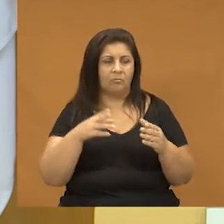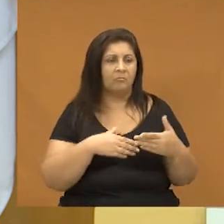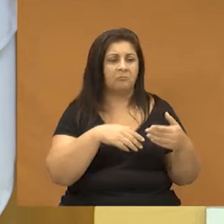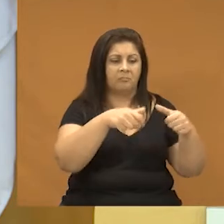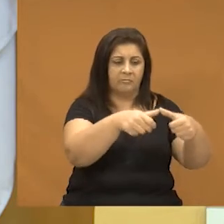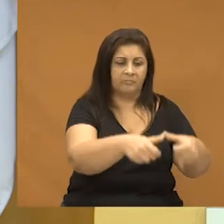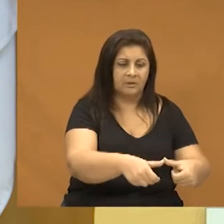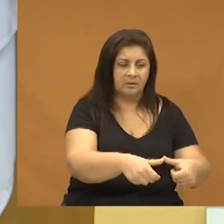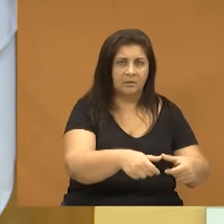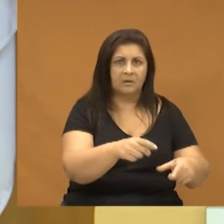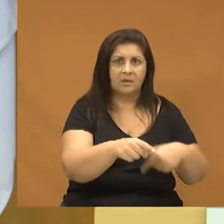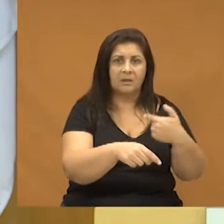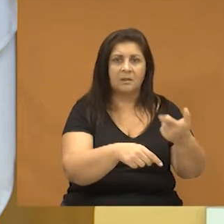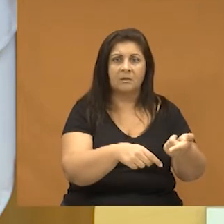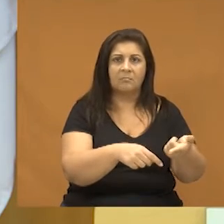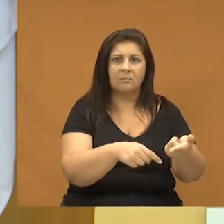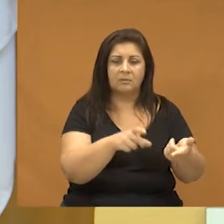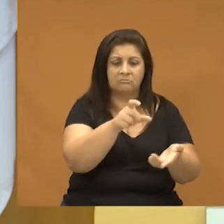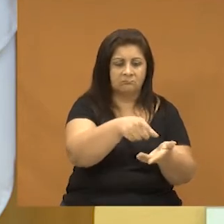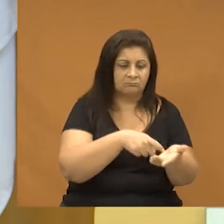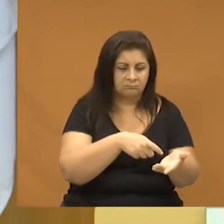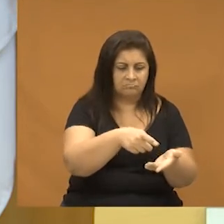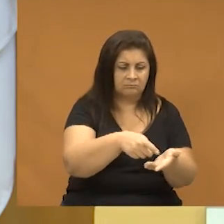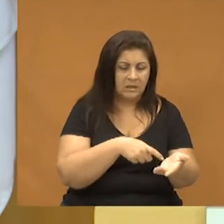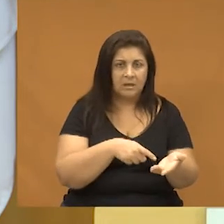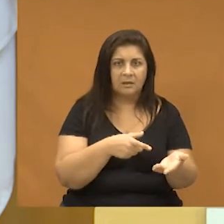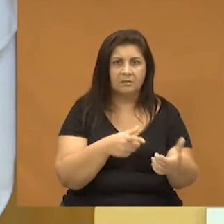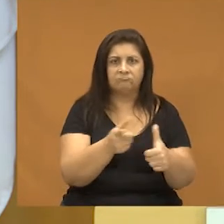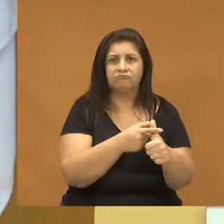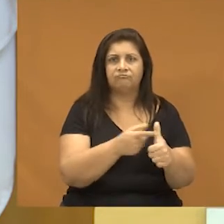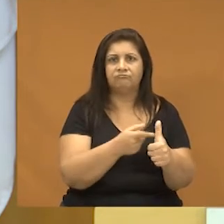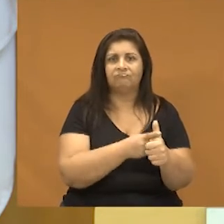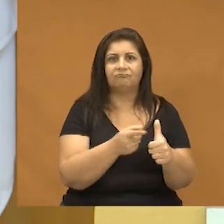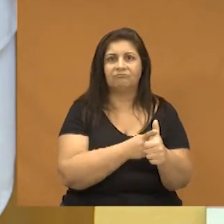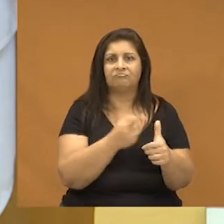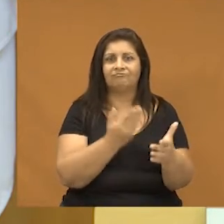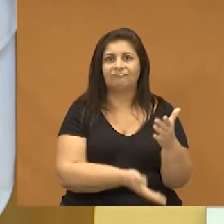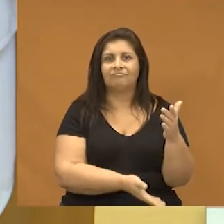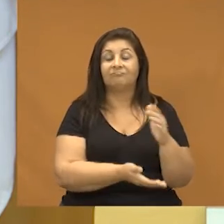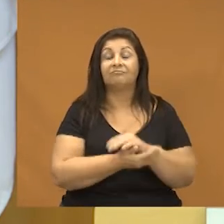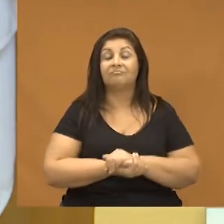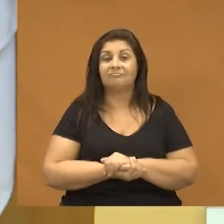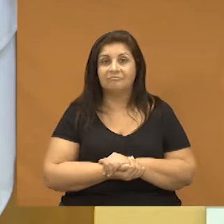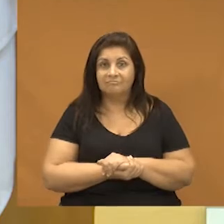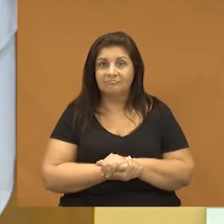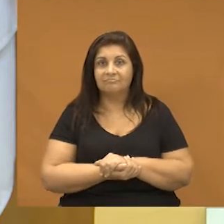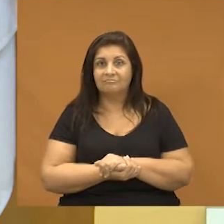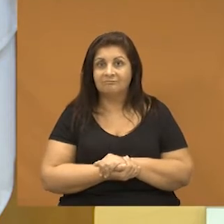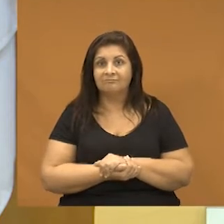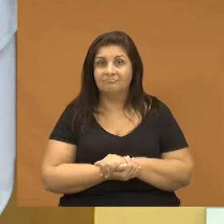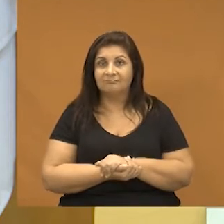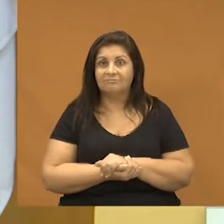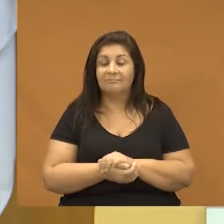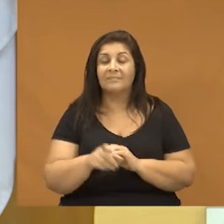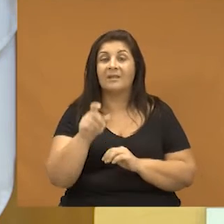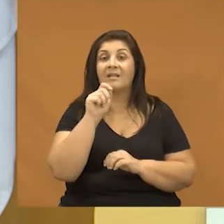primeiro atendimento e vai lá passar a carteirinha, está em carência, ou o plano não está pago.